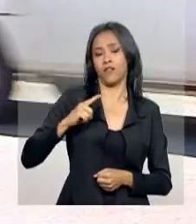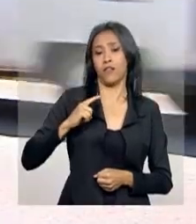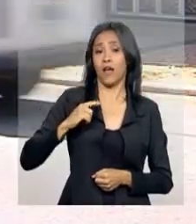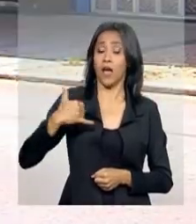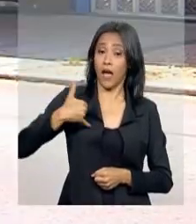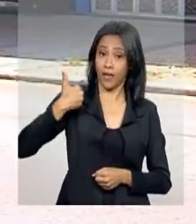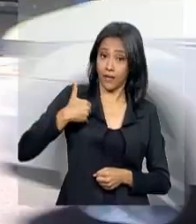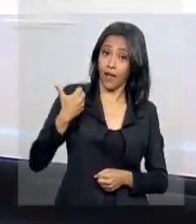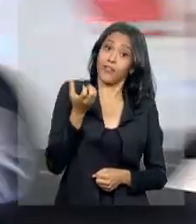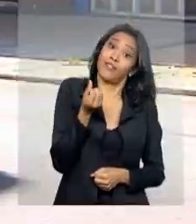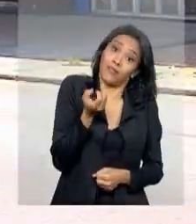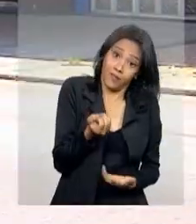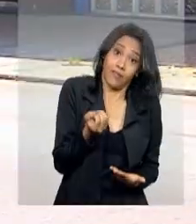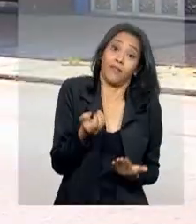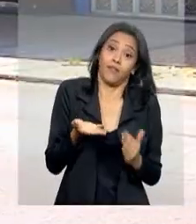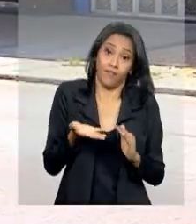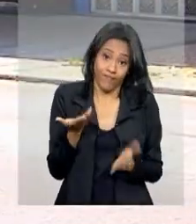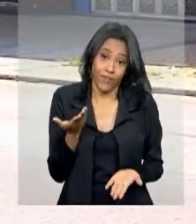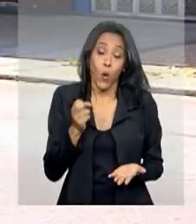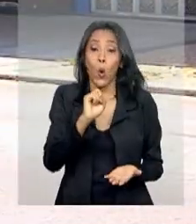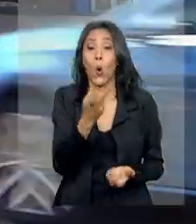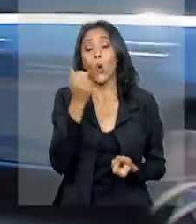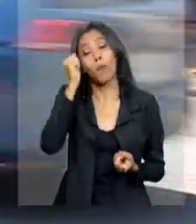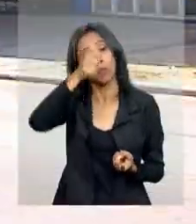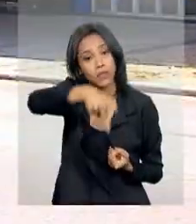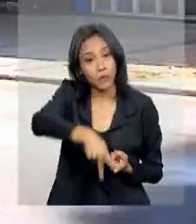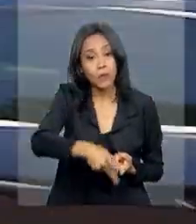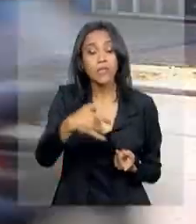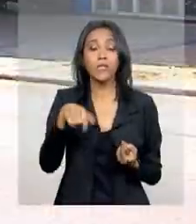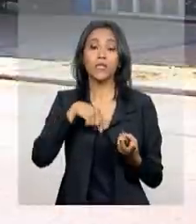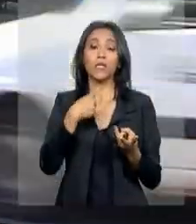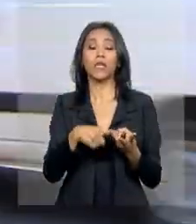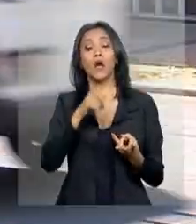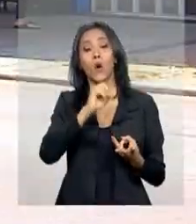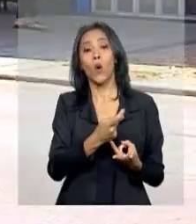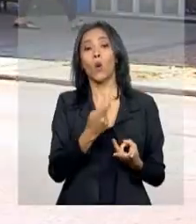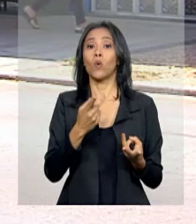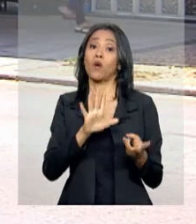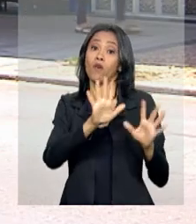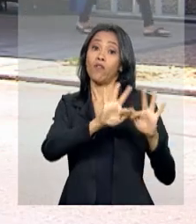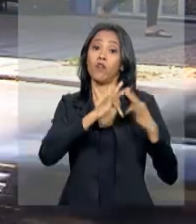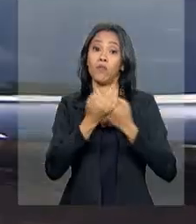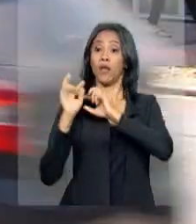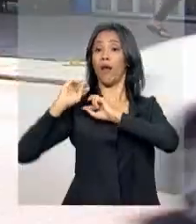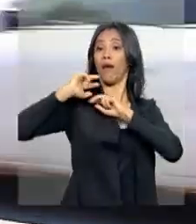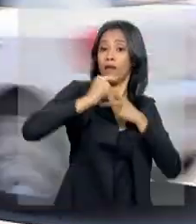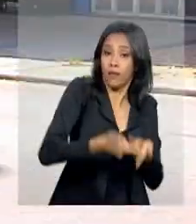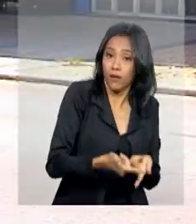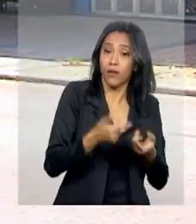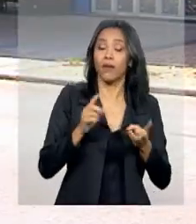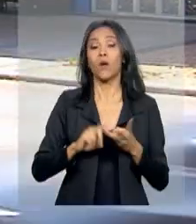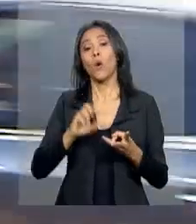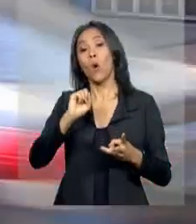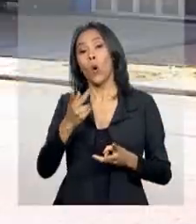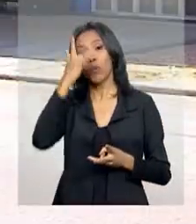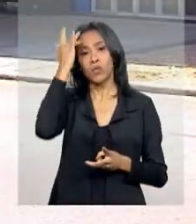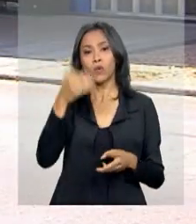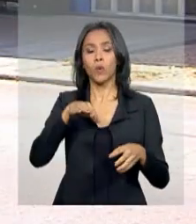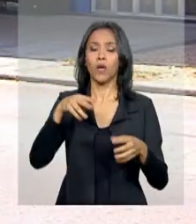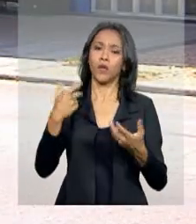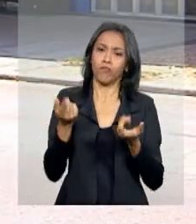70 anos. Ou em casos de aposentadoria, herdeiros de cotista, pessoas em situação de invalidez